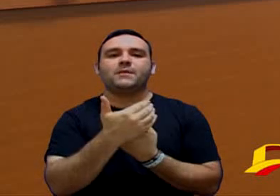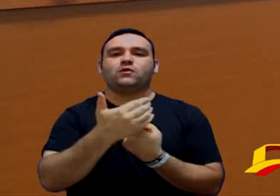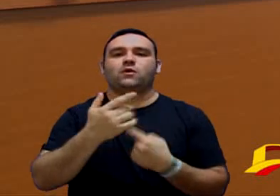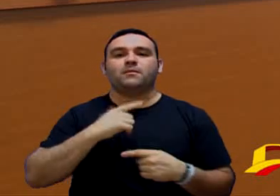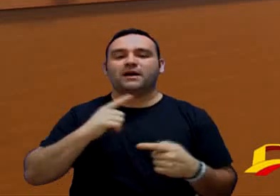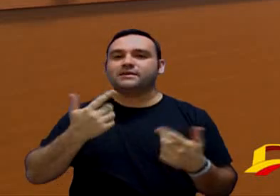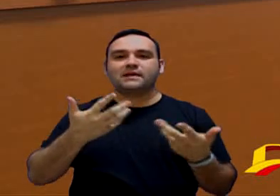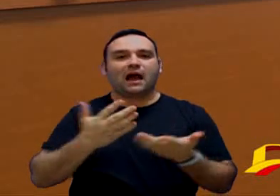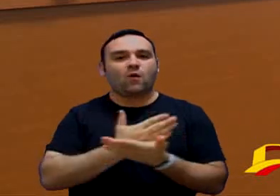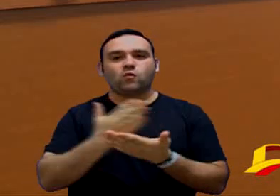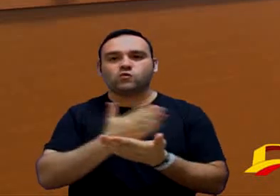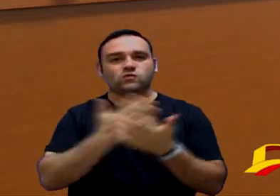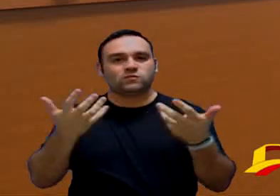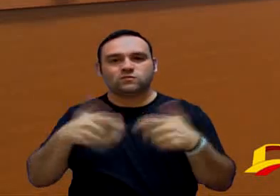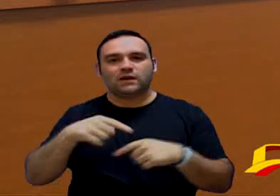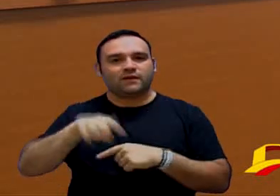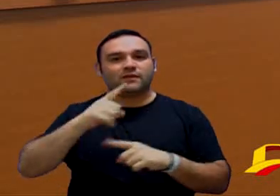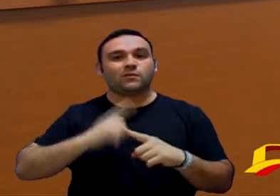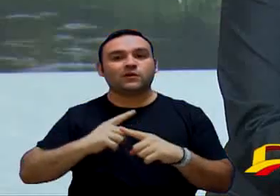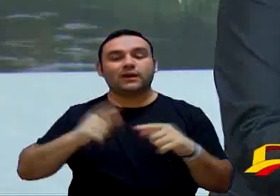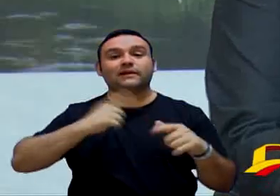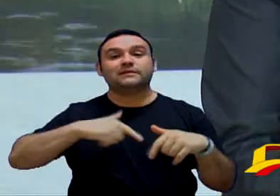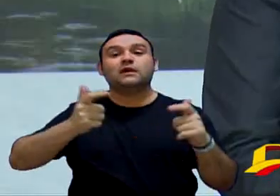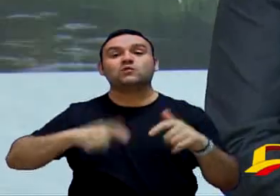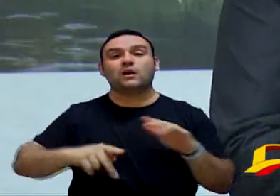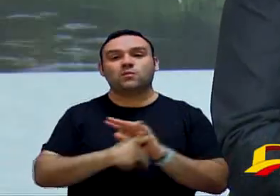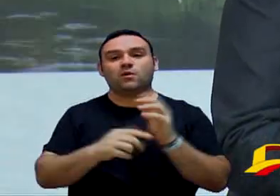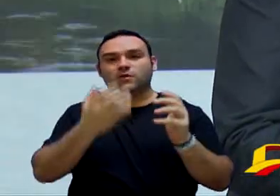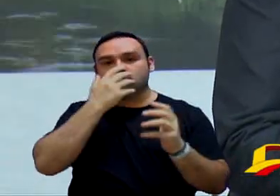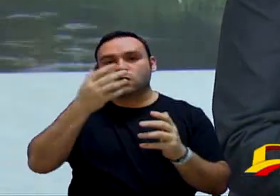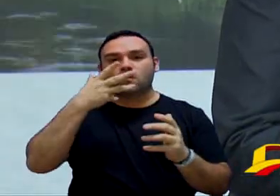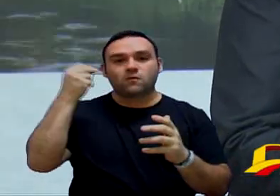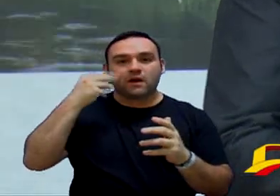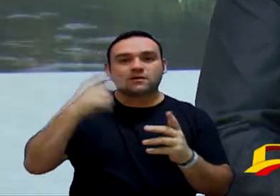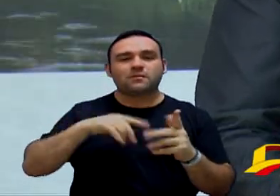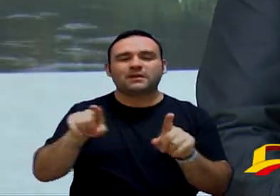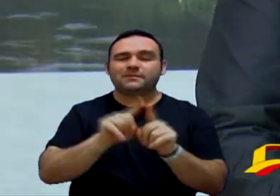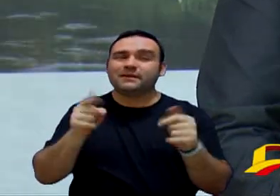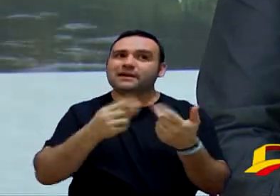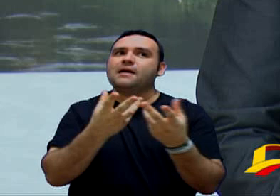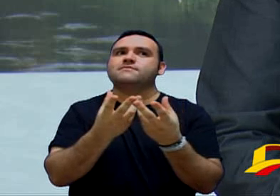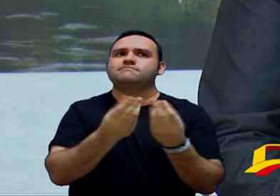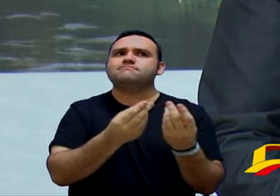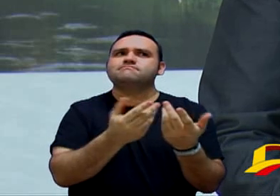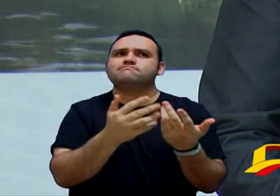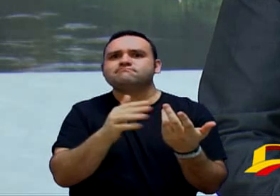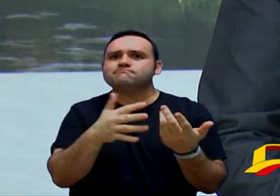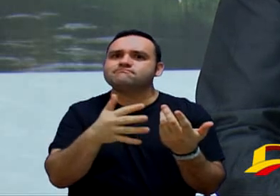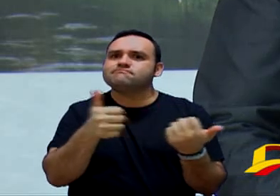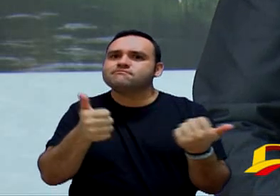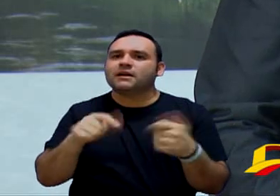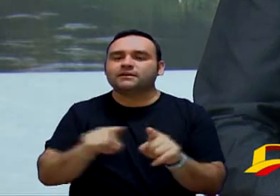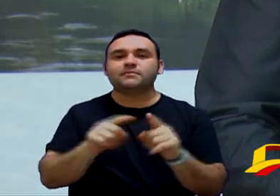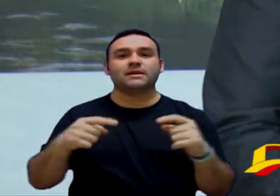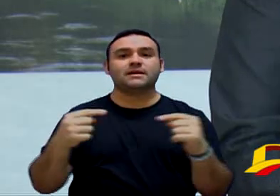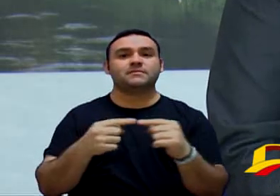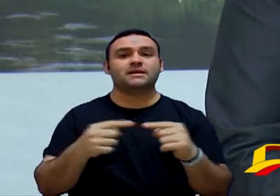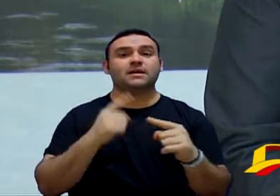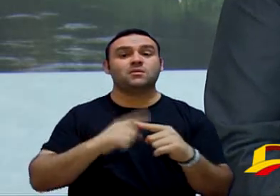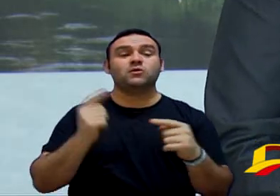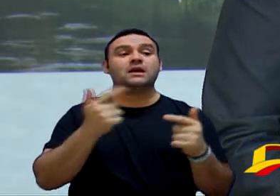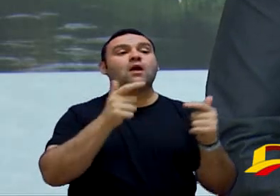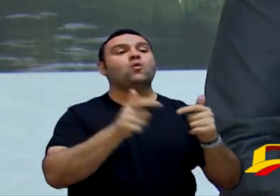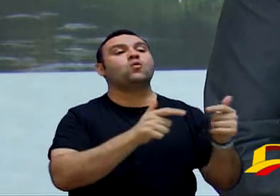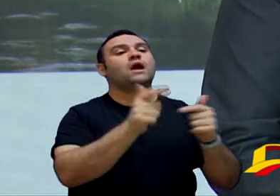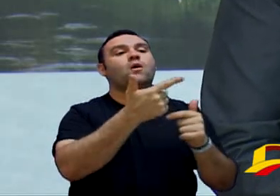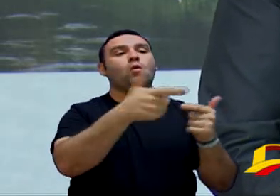querer vir mesmo sabendo que tem o local para ficar seu animal mas é um número razoável e cabível porque em outros